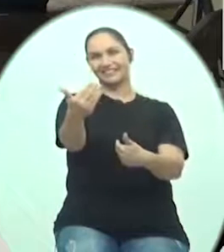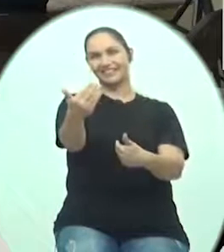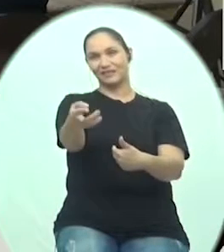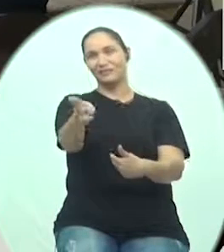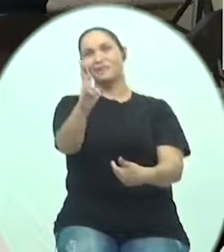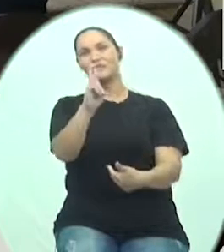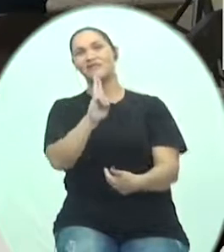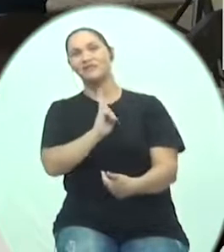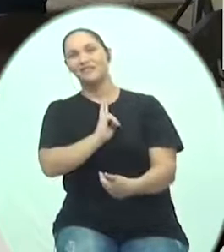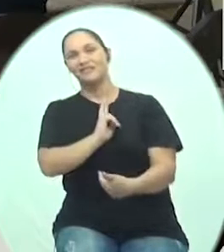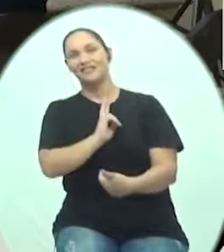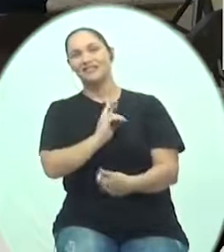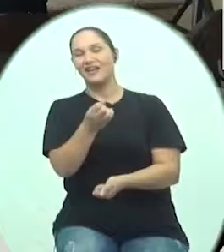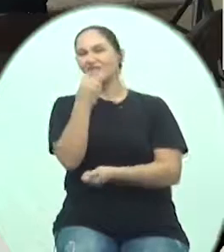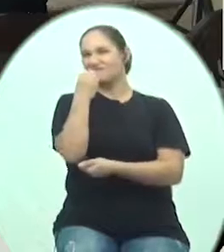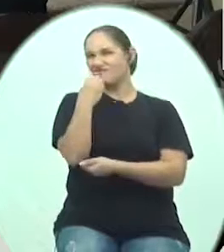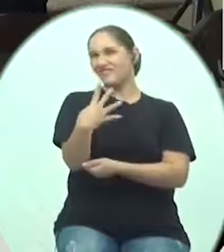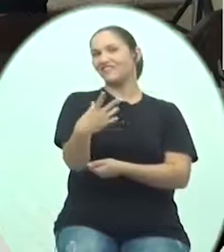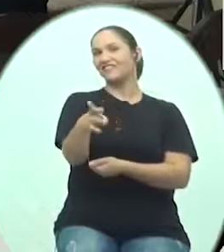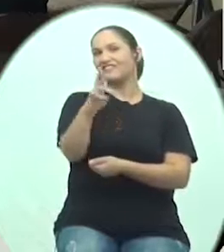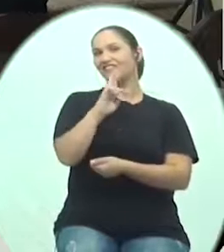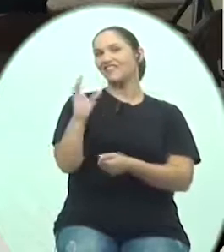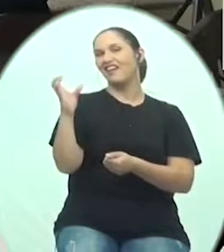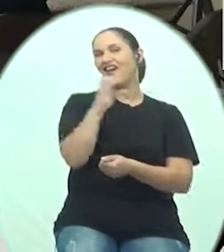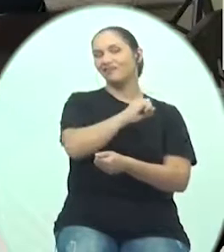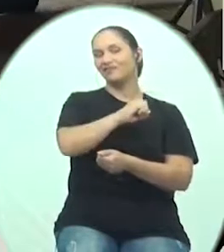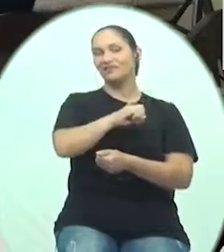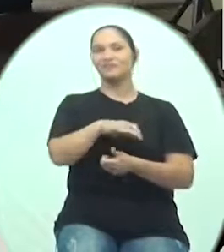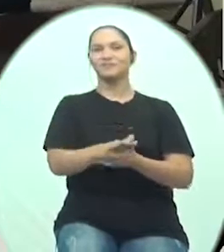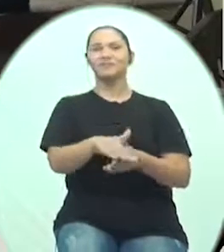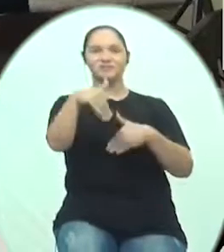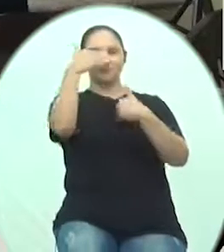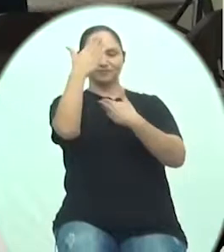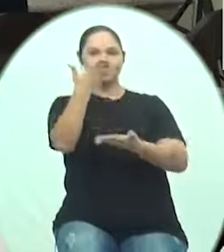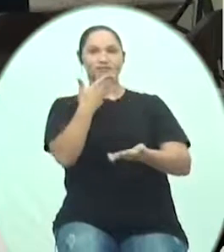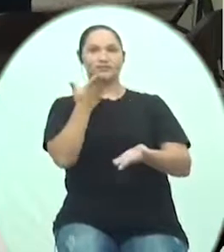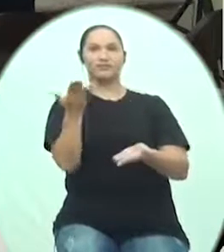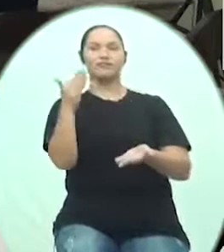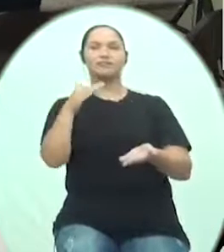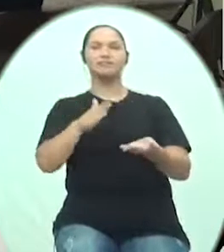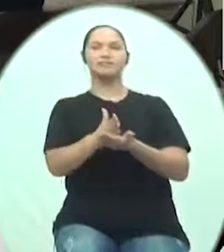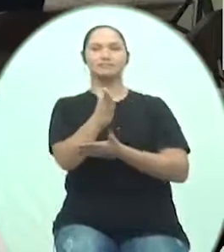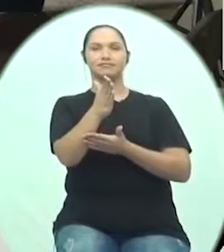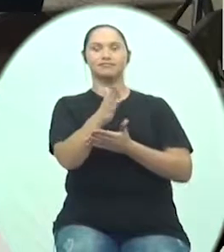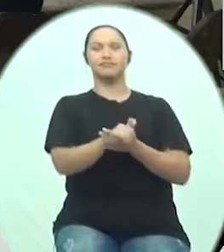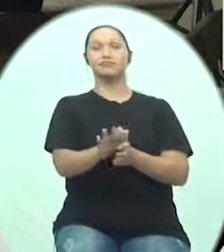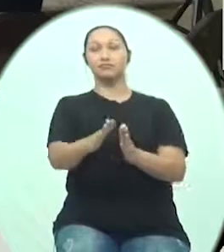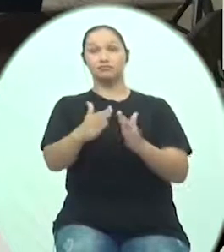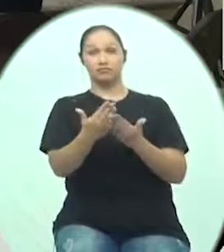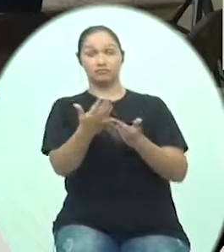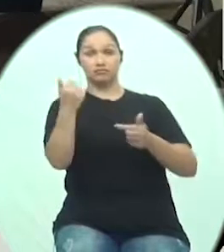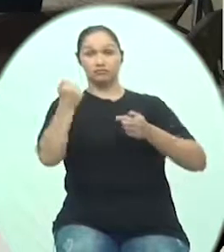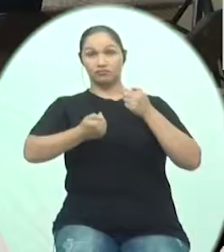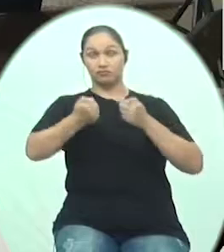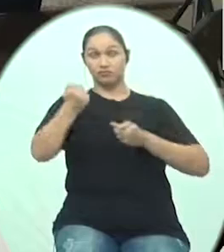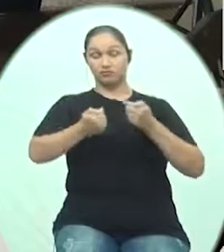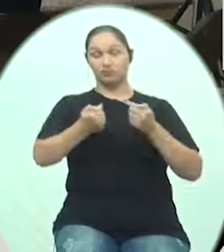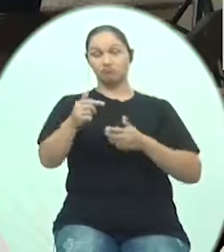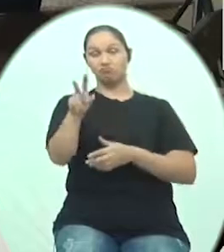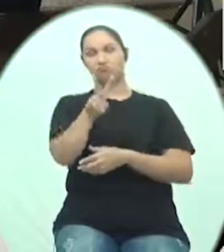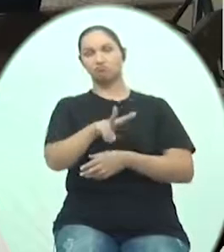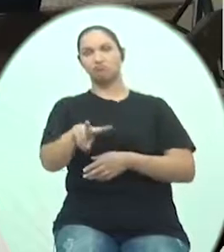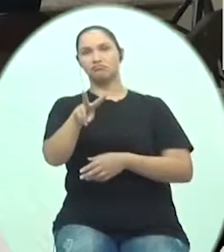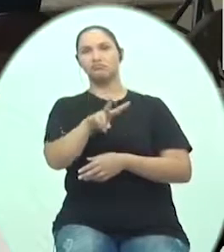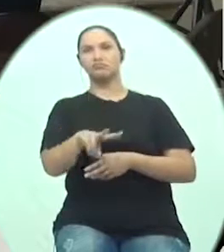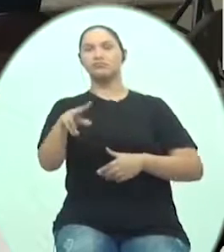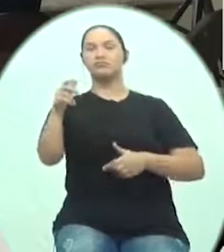resposta de pronto assim isso que é bacana de ver muito obrigado Peço aprovação senhor presidente colega o requerimento Continua em